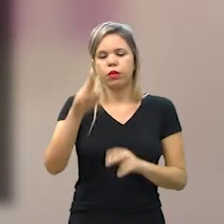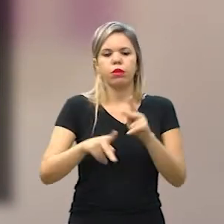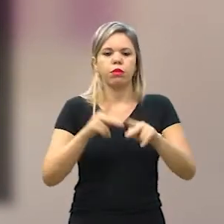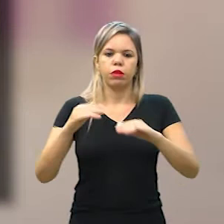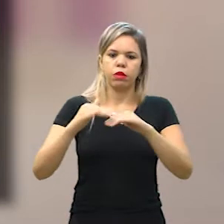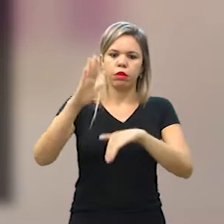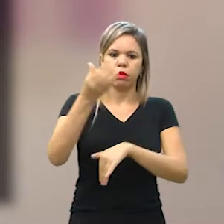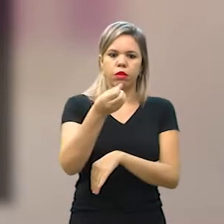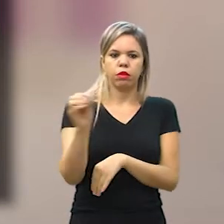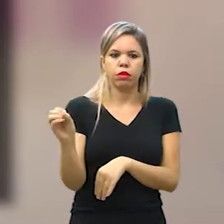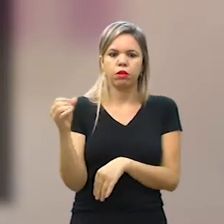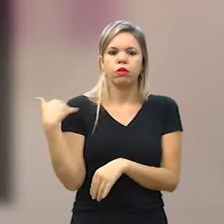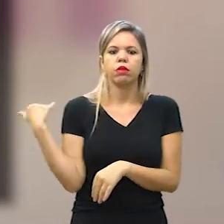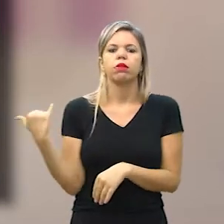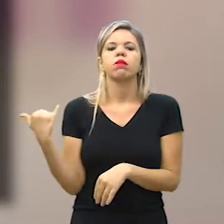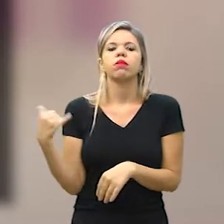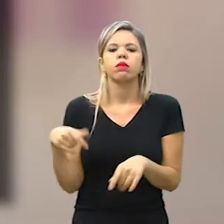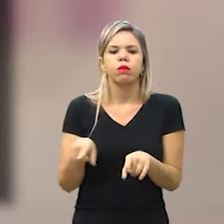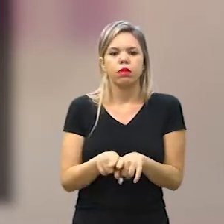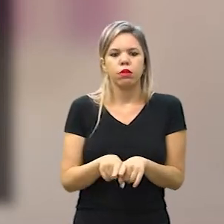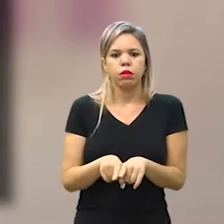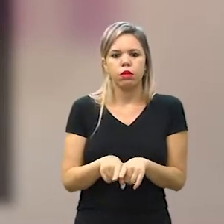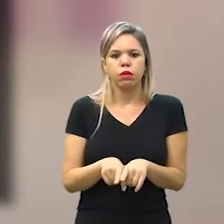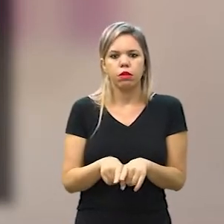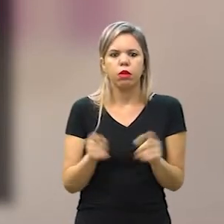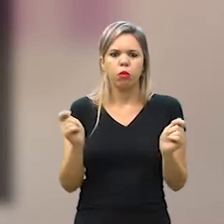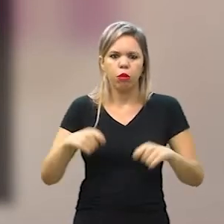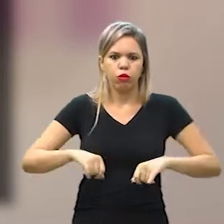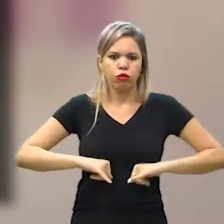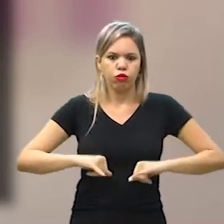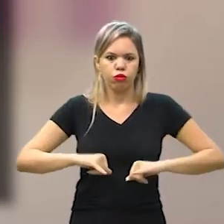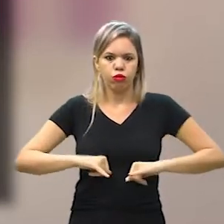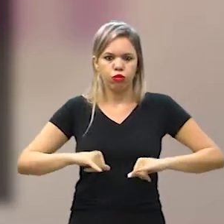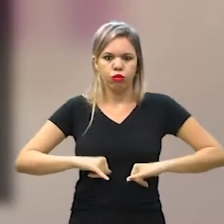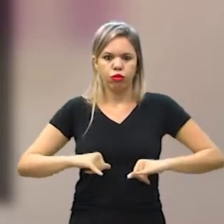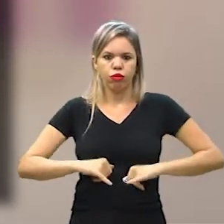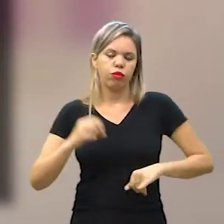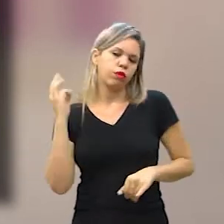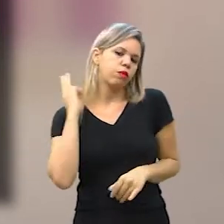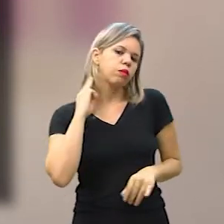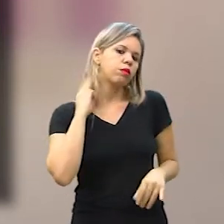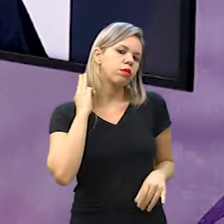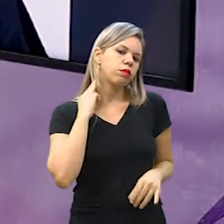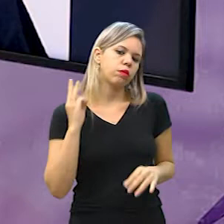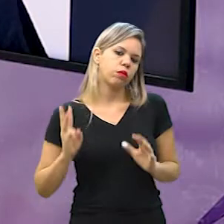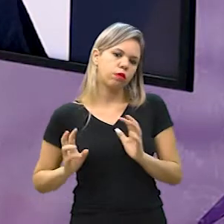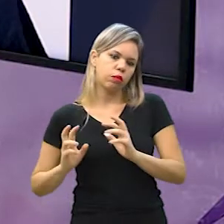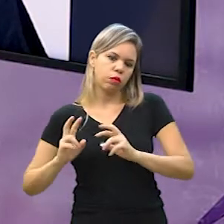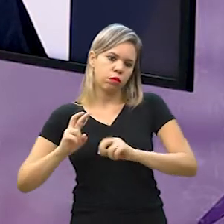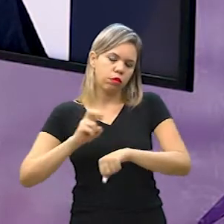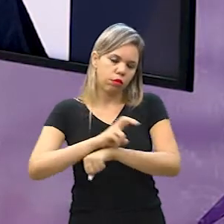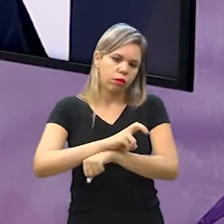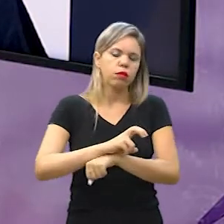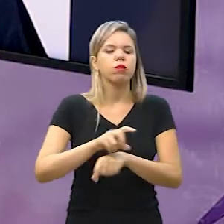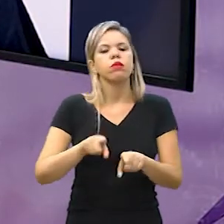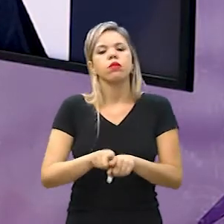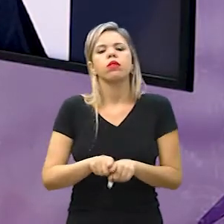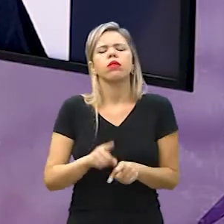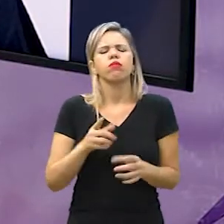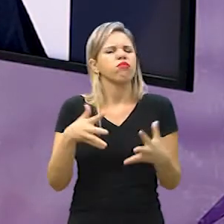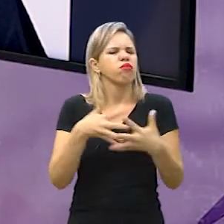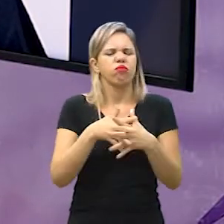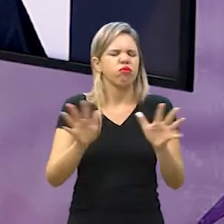principalmente os acima de 60 anos, que também podem sofrer da meningite bacteriana. E, doutora, para não